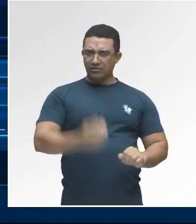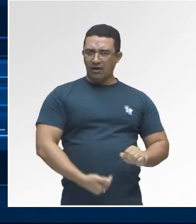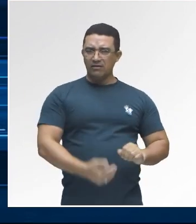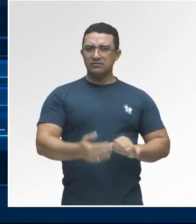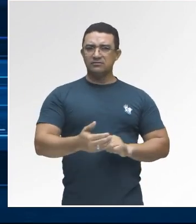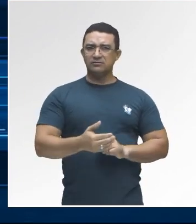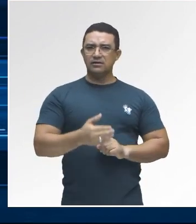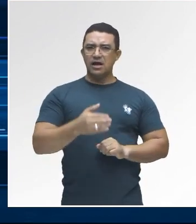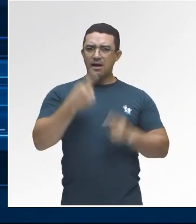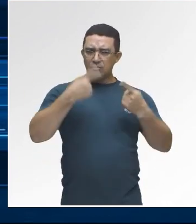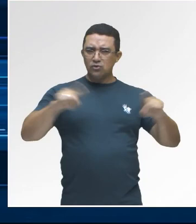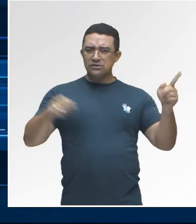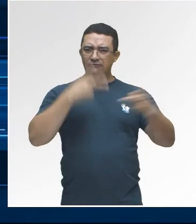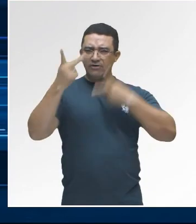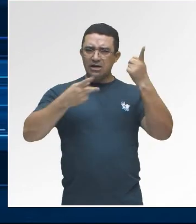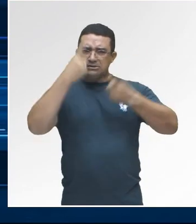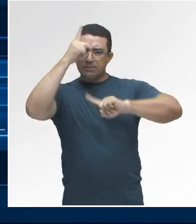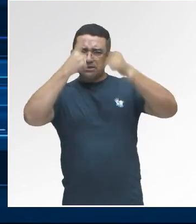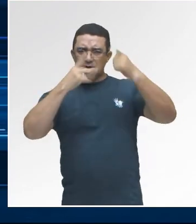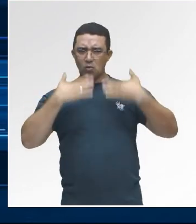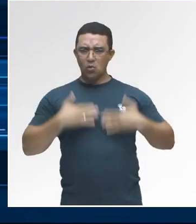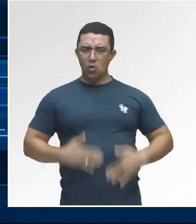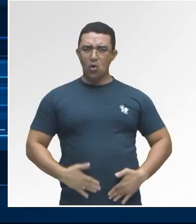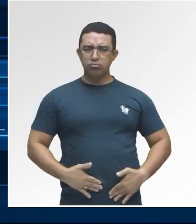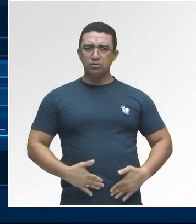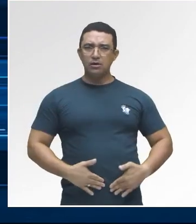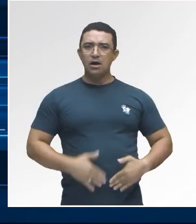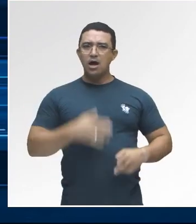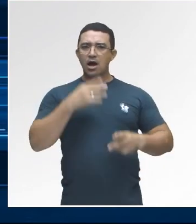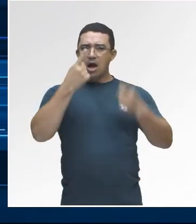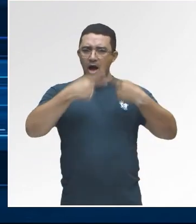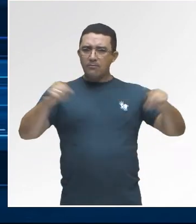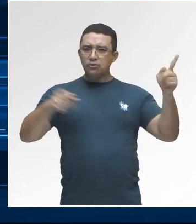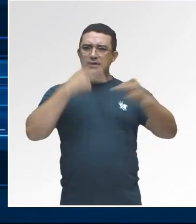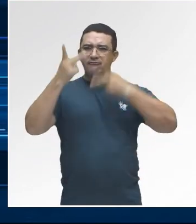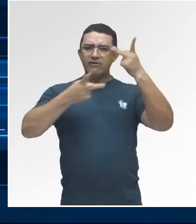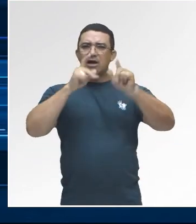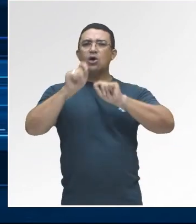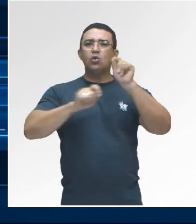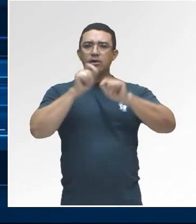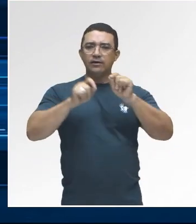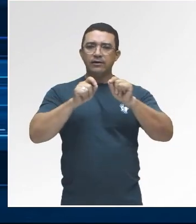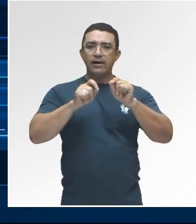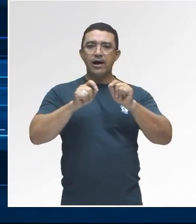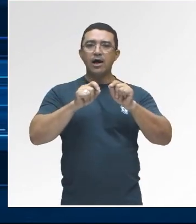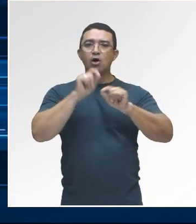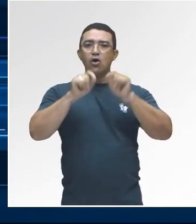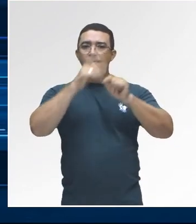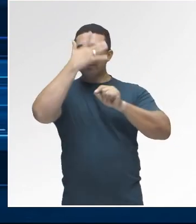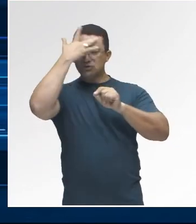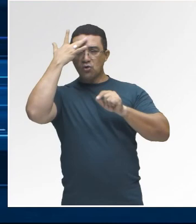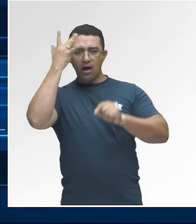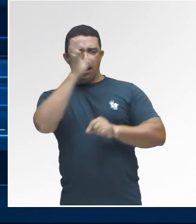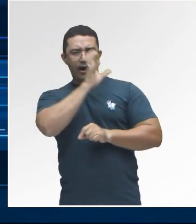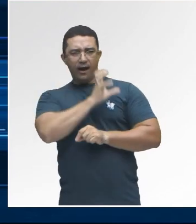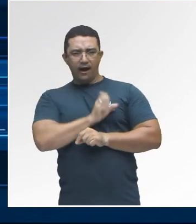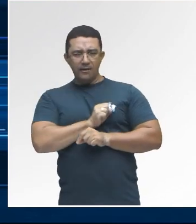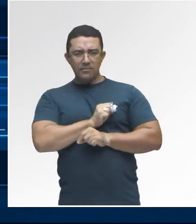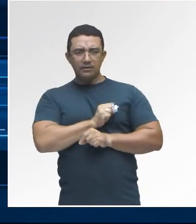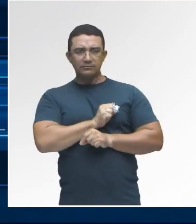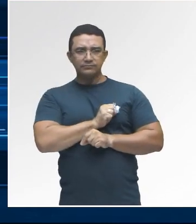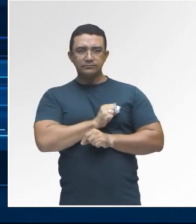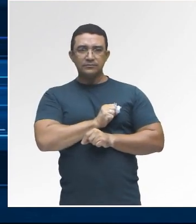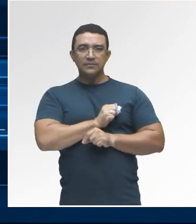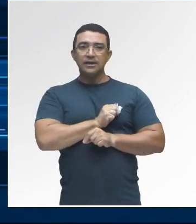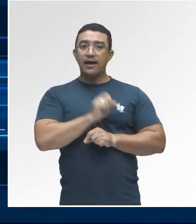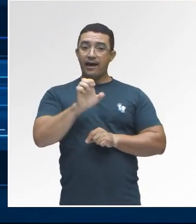ama. Ou a música é sobre família. Então, vocês observaram várias palavras repetidas aí nessa letra da música, não